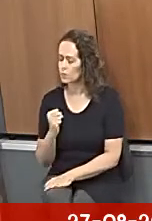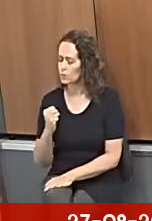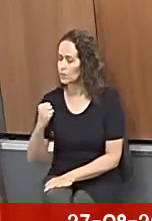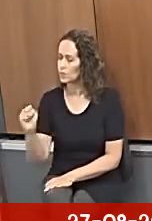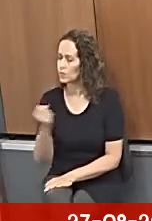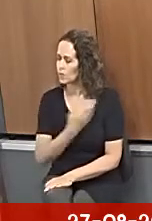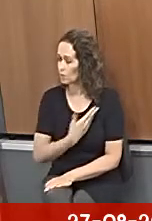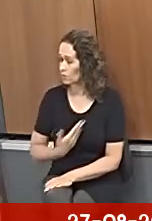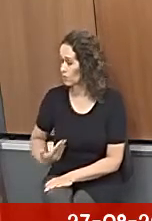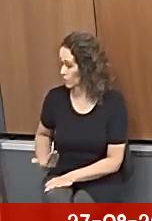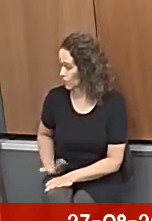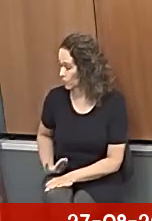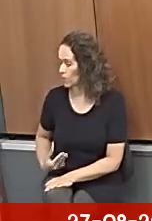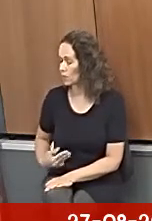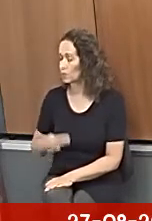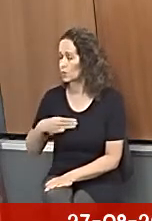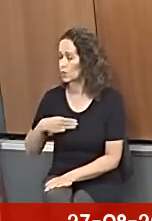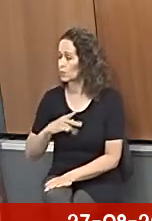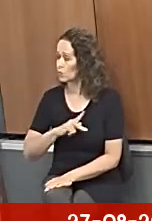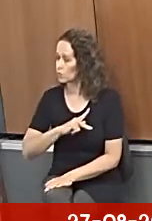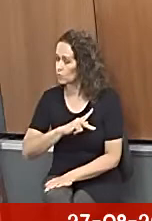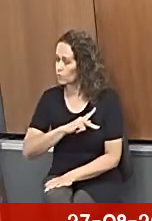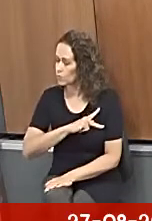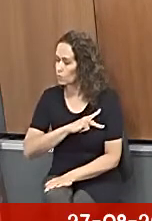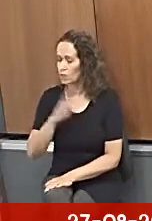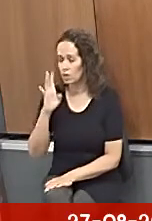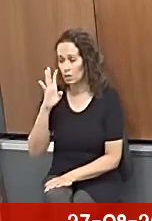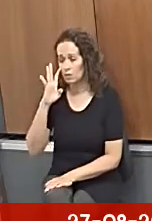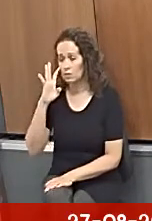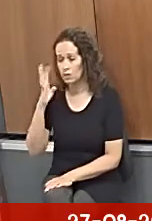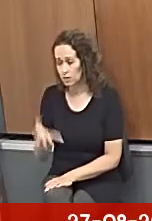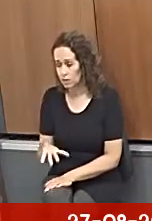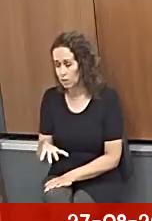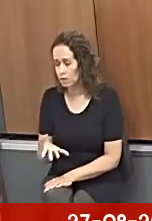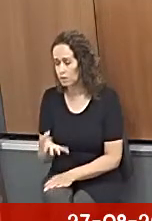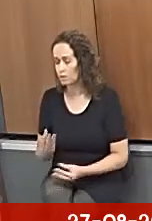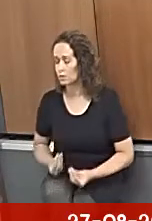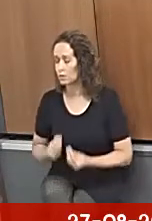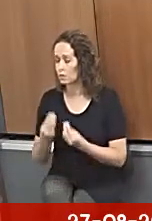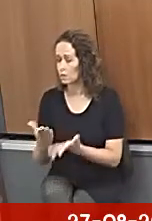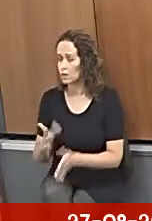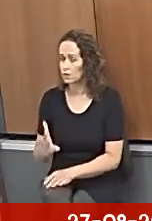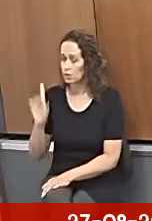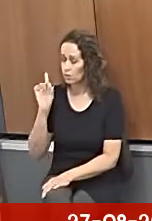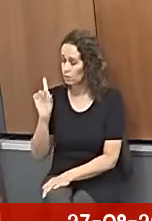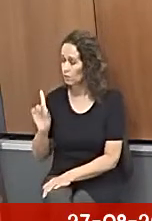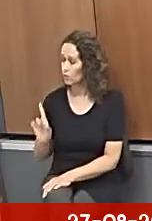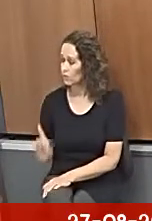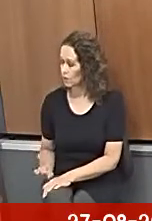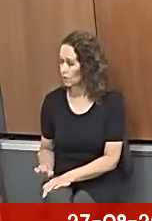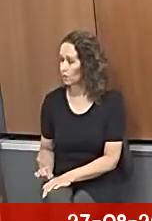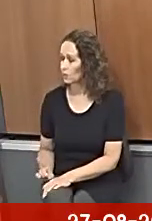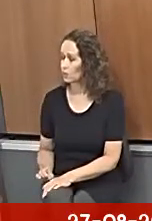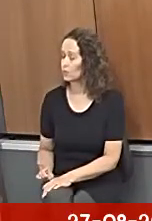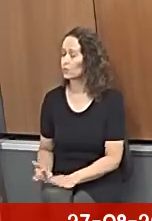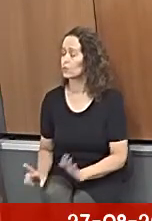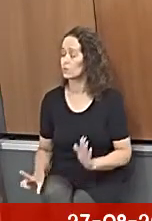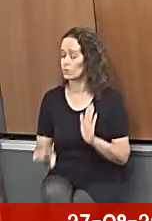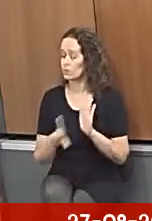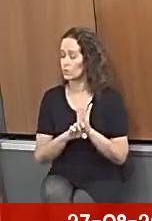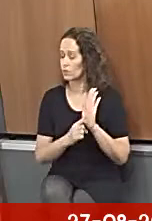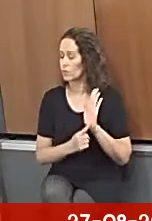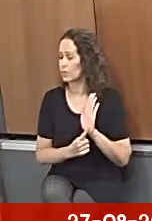tomaram as medidas necessárias à garantia dos direitos previstos nesta lei de todos os